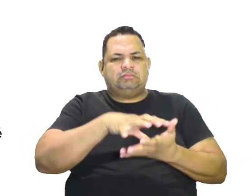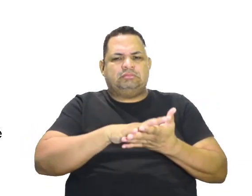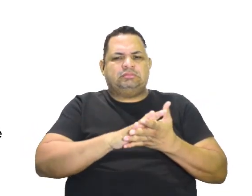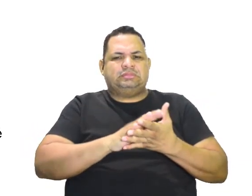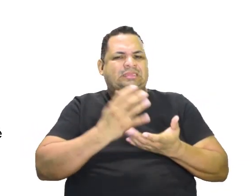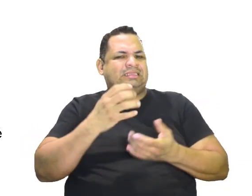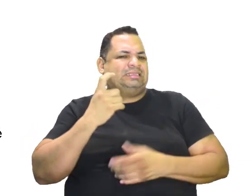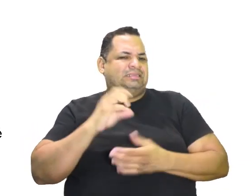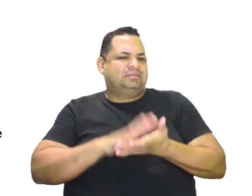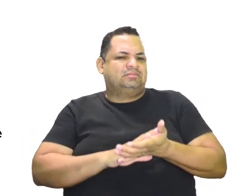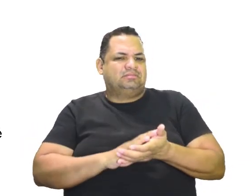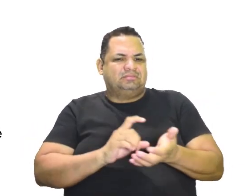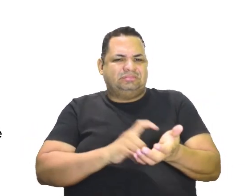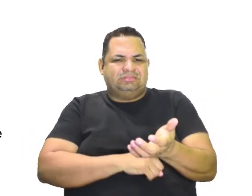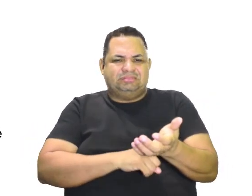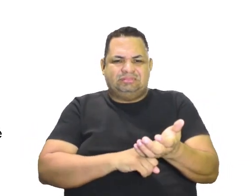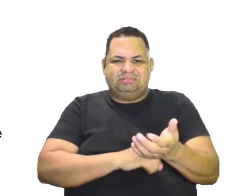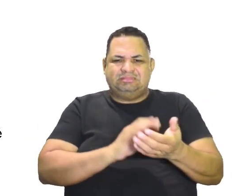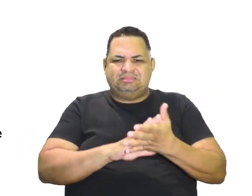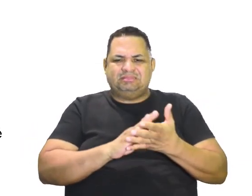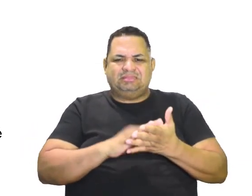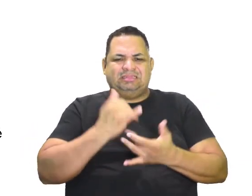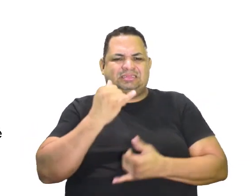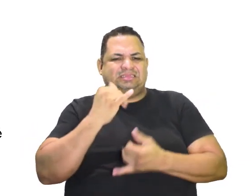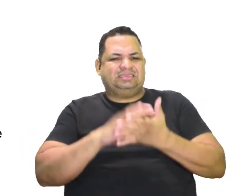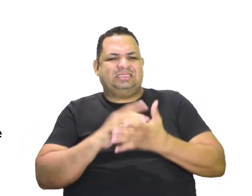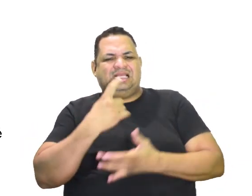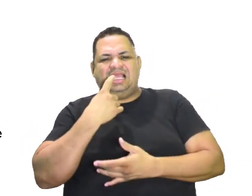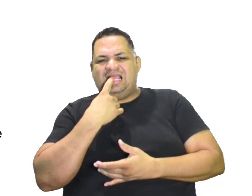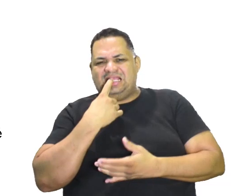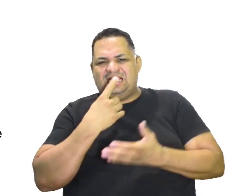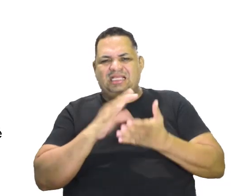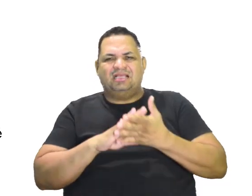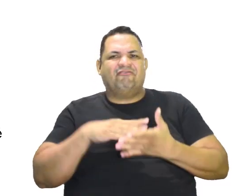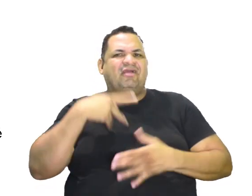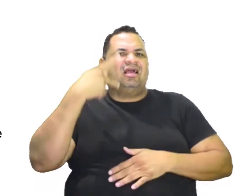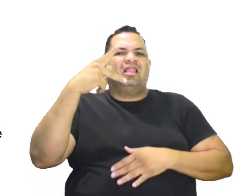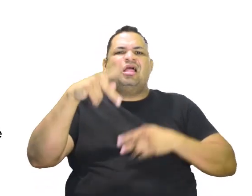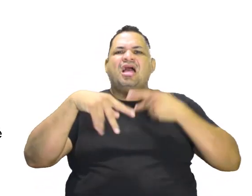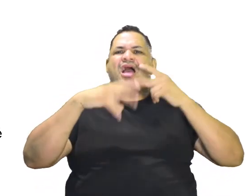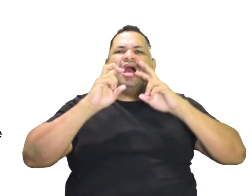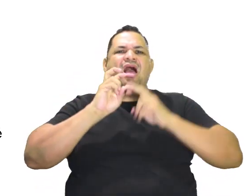tão irada, ela mesmo com inveja, gemendo, gritando,